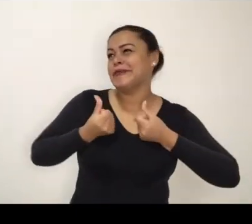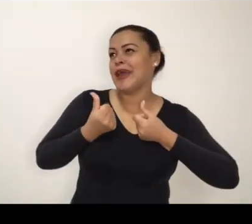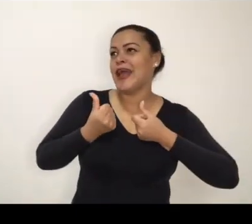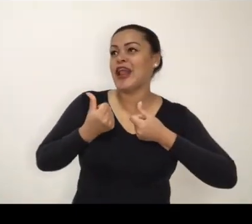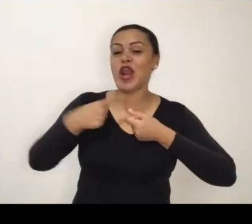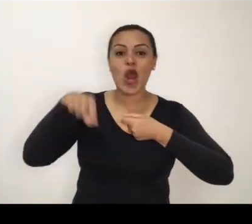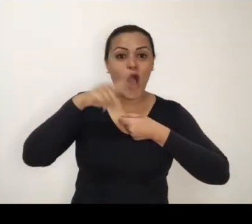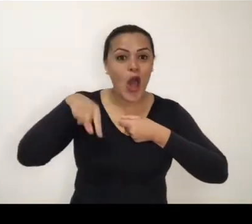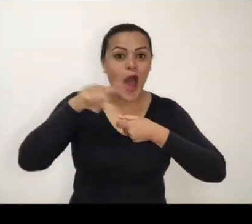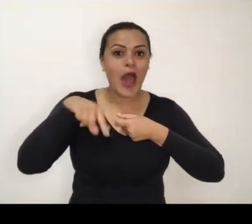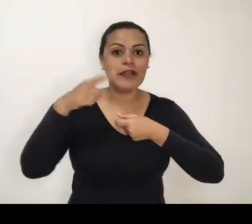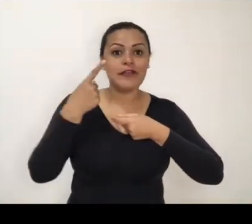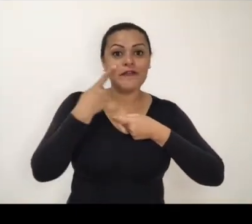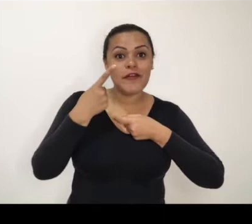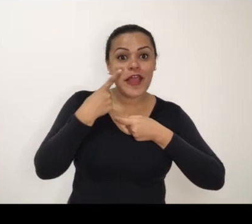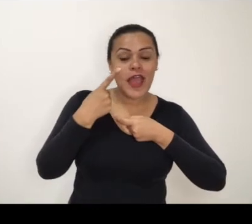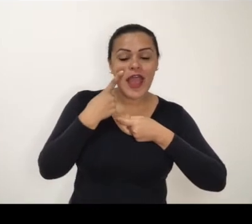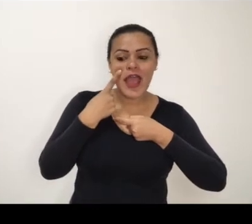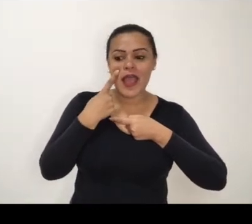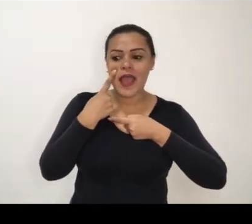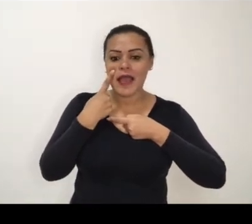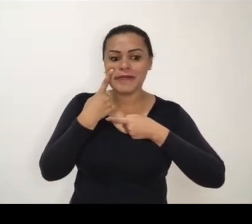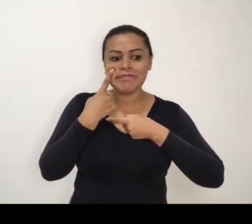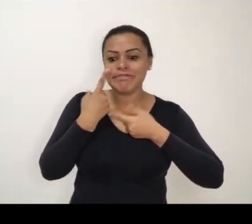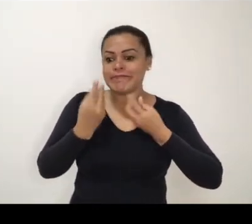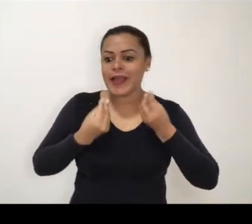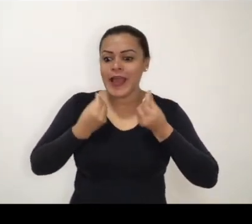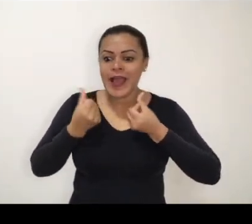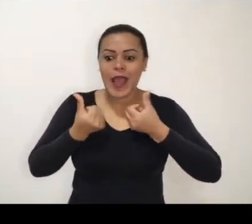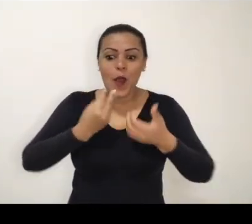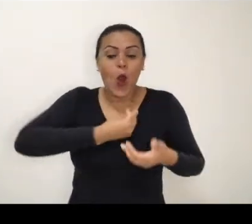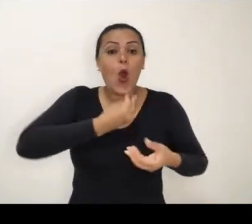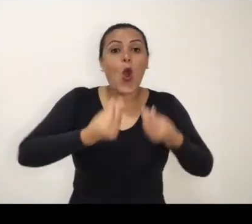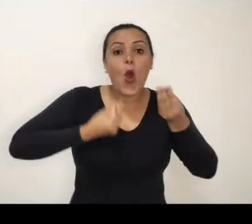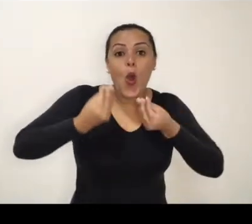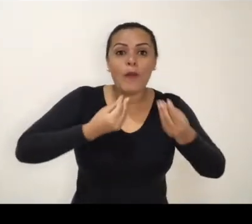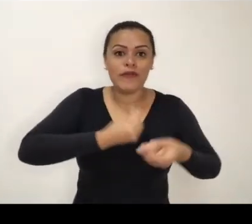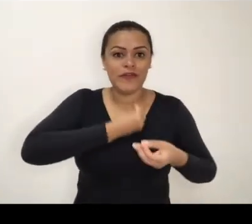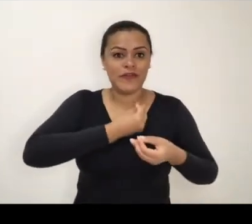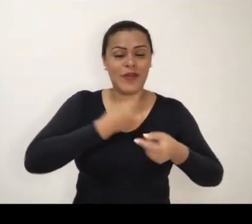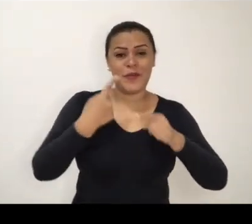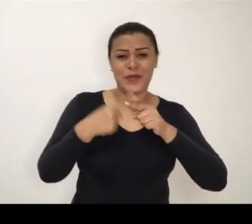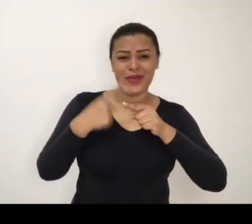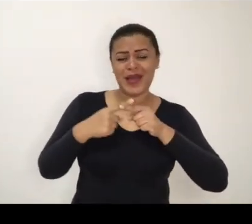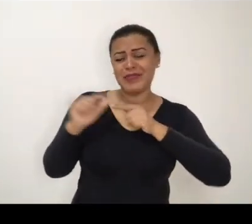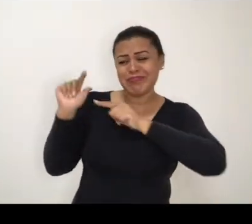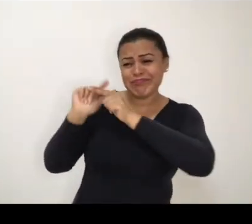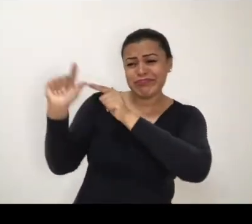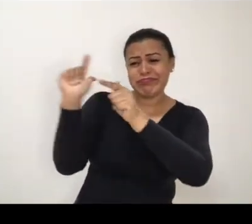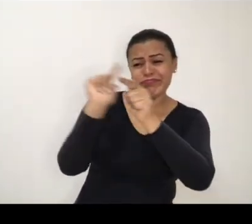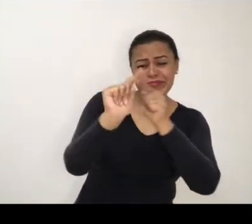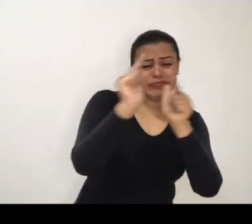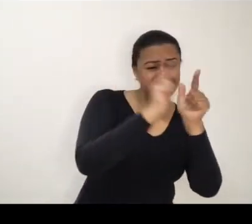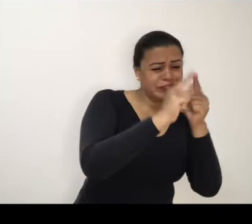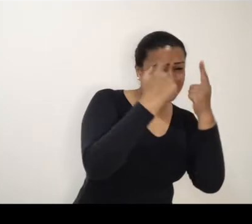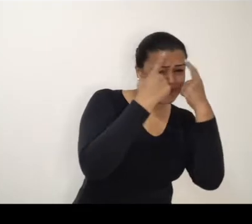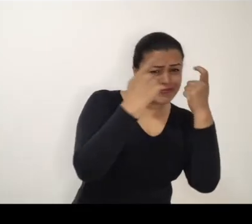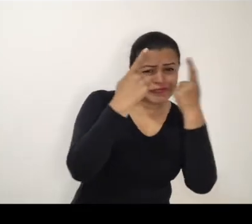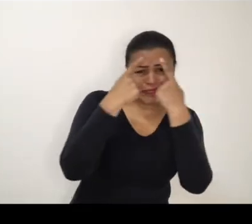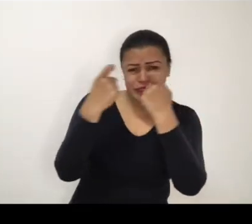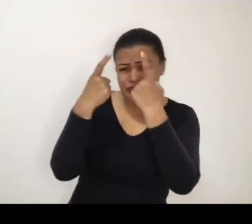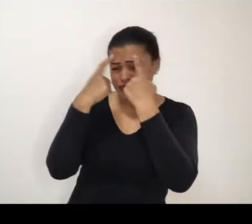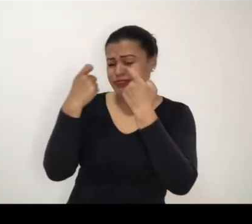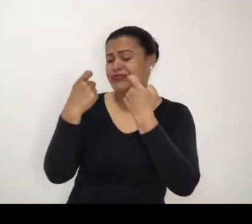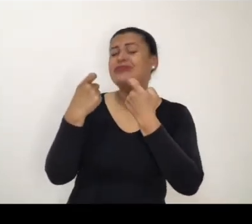buscando modos de sobrevivência nessas circunstâncias tão agressivas e violentas, né? Vivendo